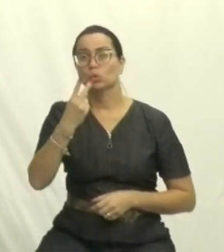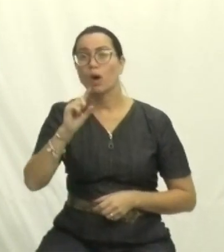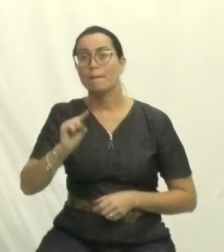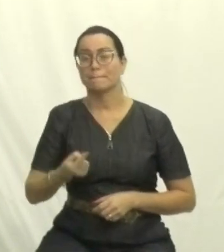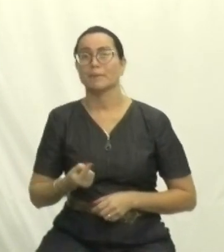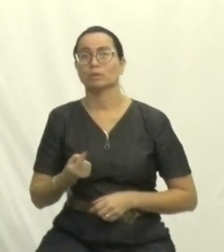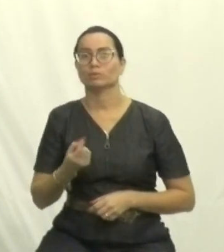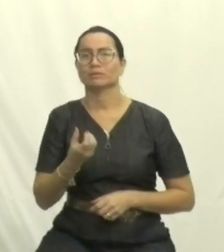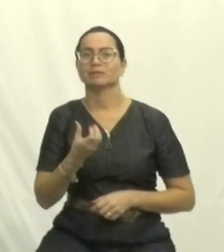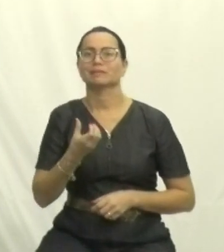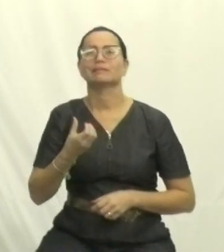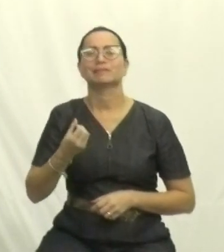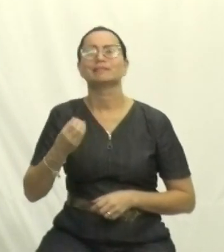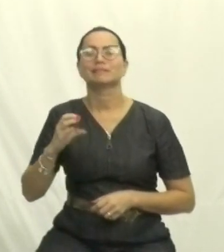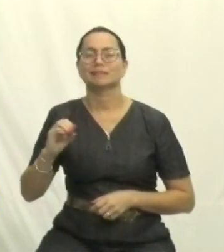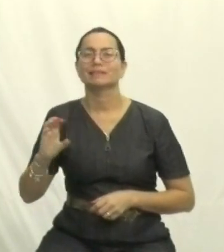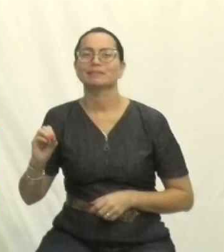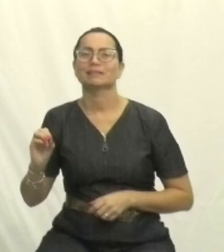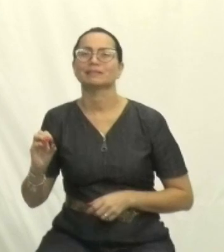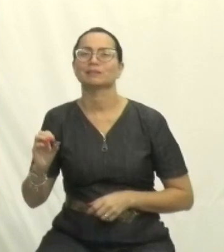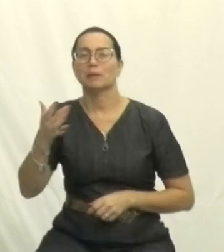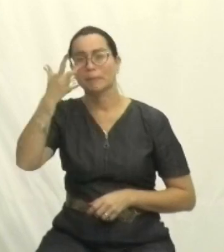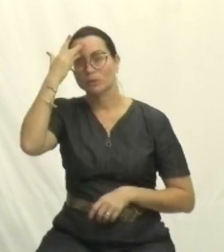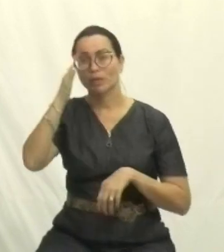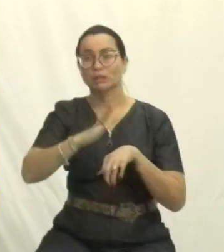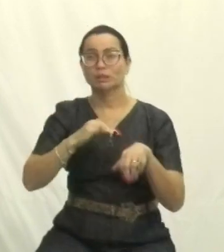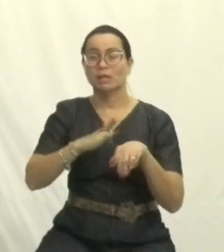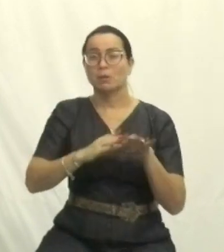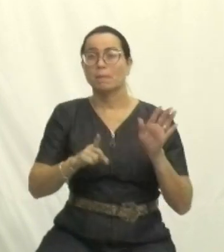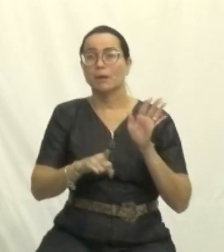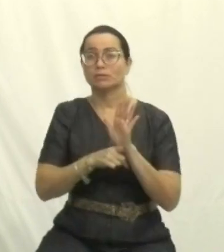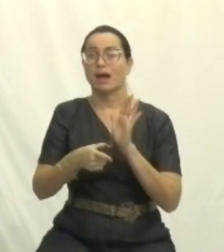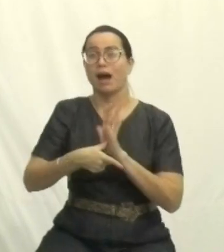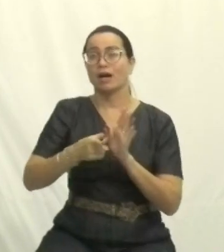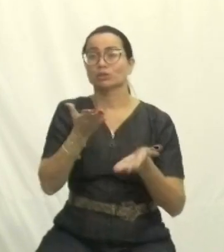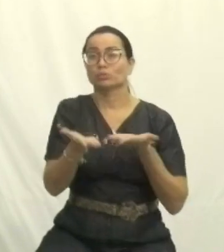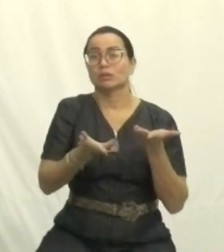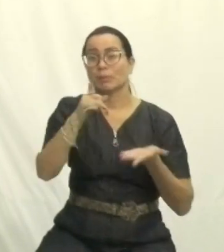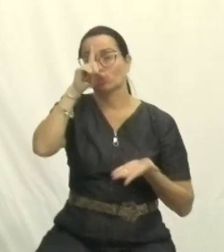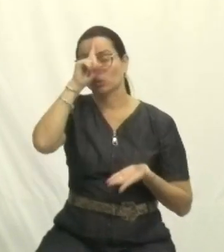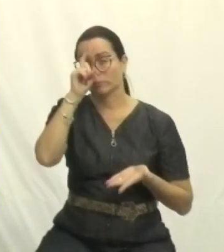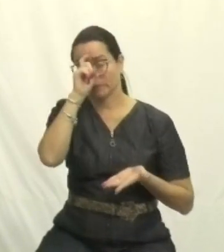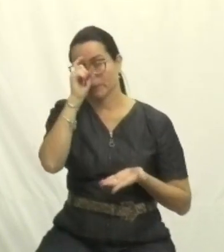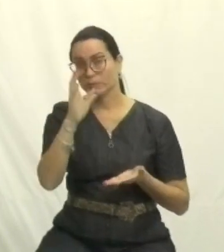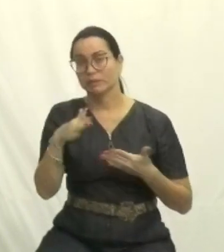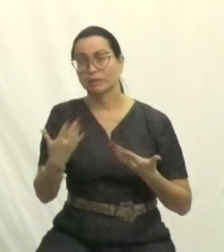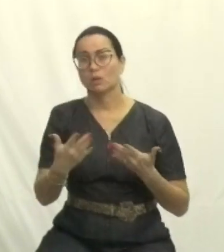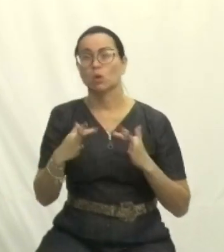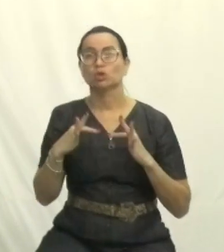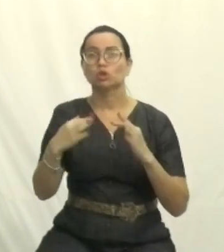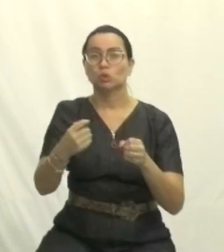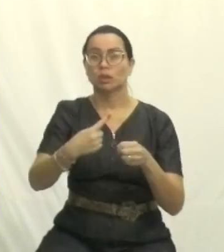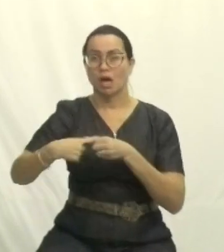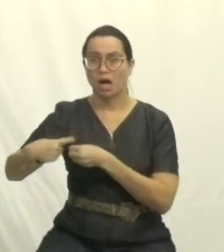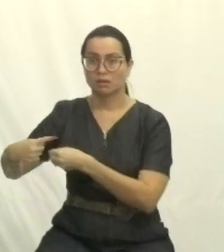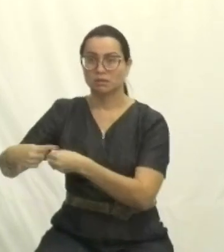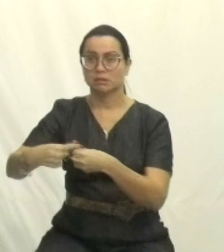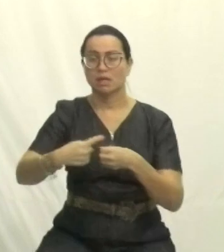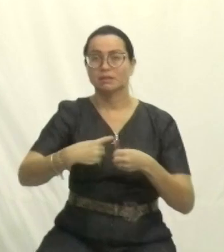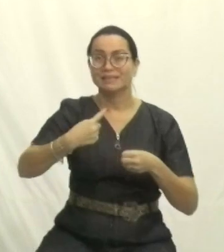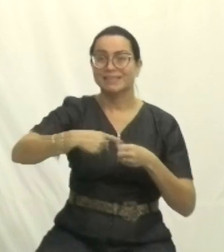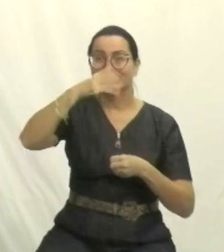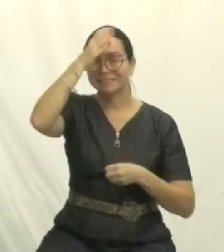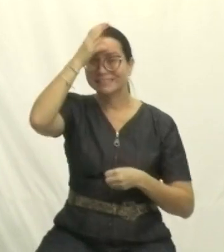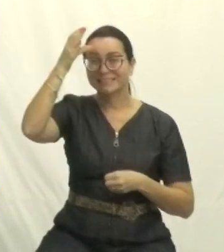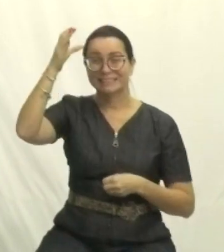mais de 400 incêndios, 193 salvamentos. Então, de todas as cidades do batalhão, a cidade de